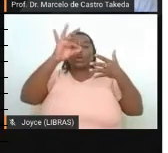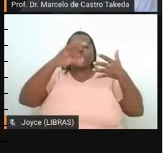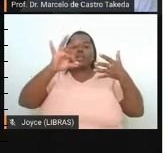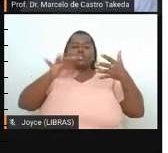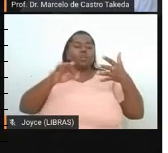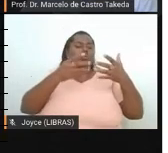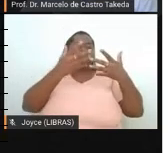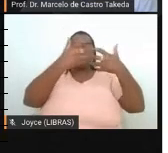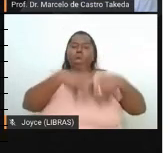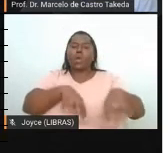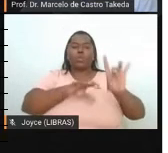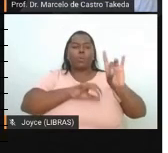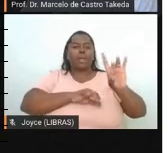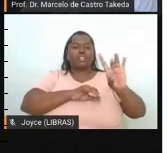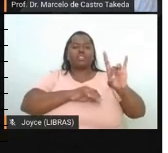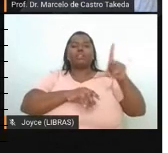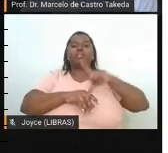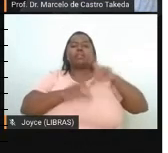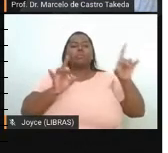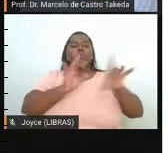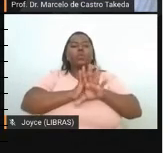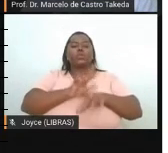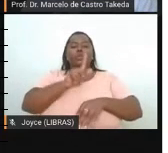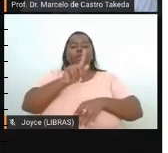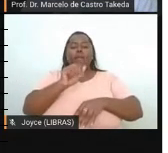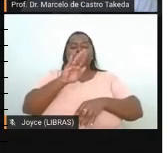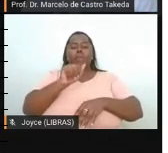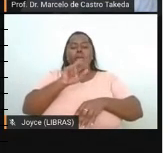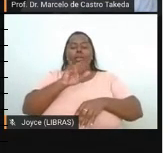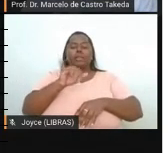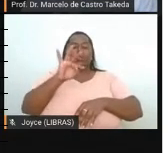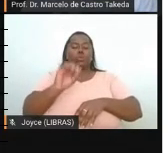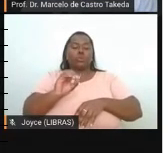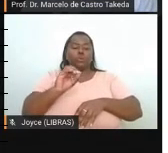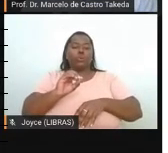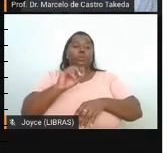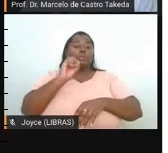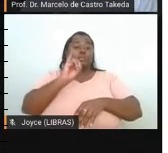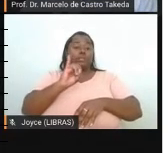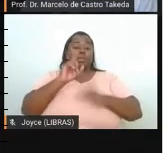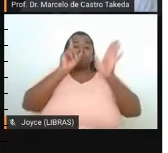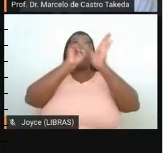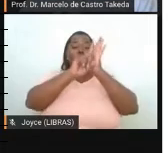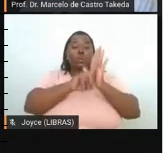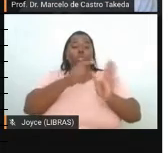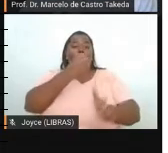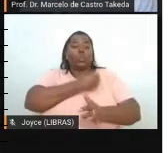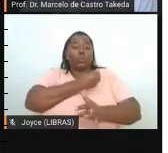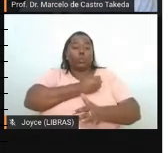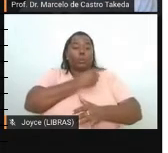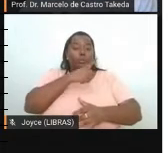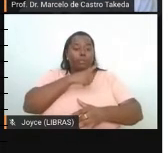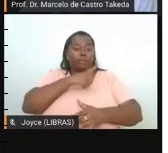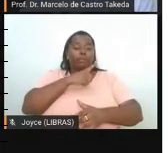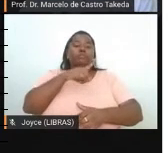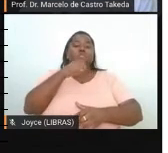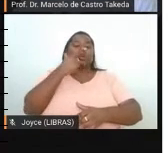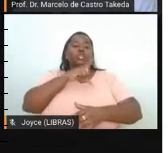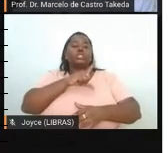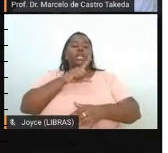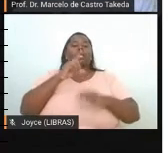gabarito. Questões numéricas têm margem de erro, então a gente consegue incorporar uma margem de erro para que os alunos possam